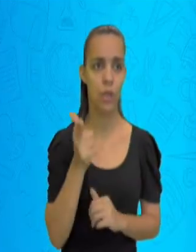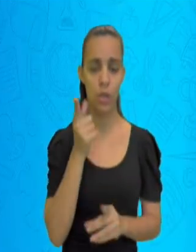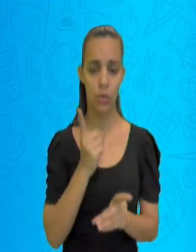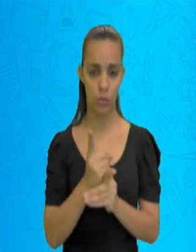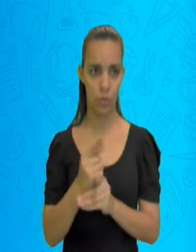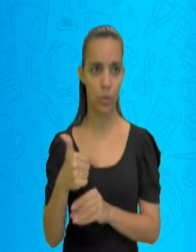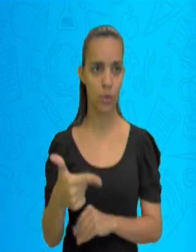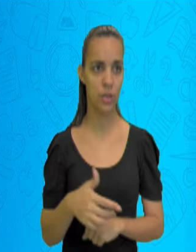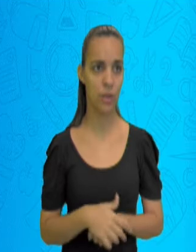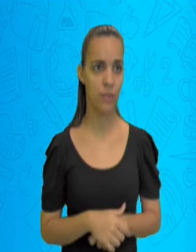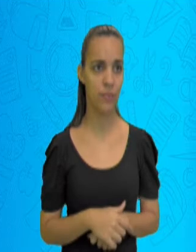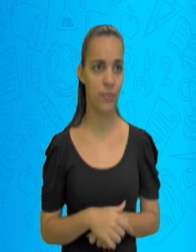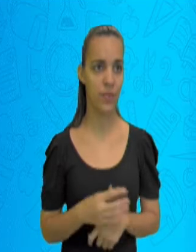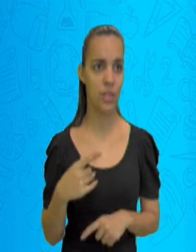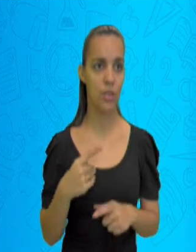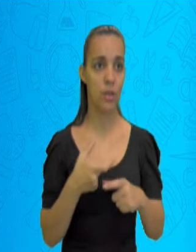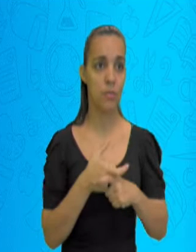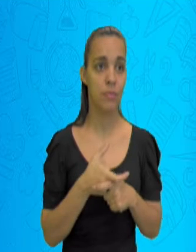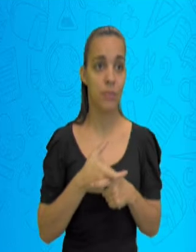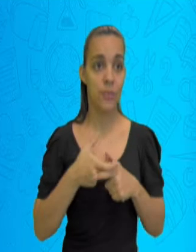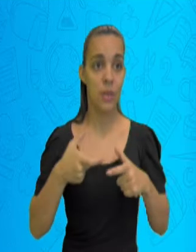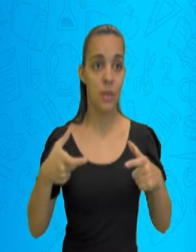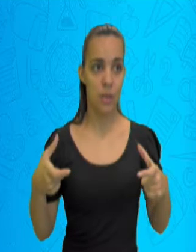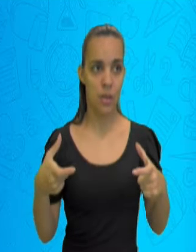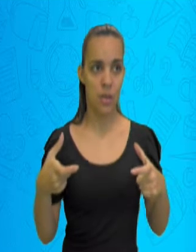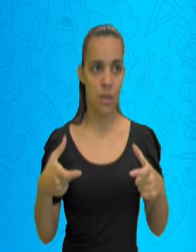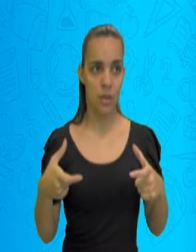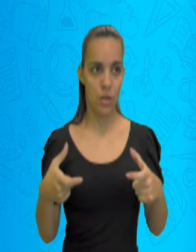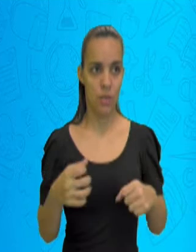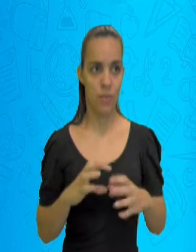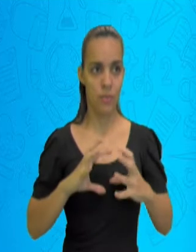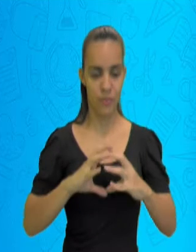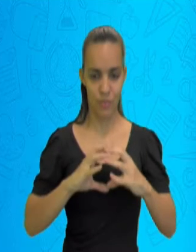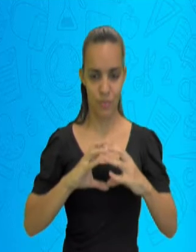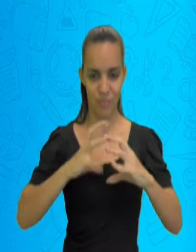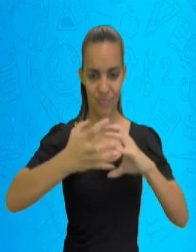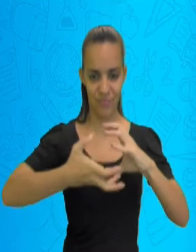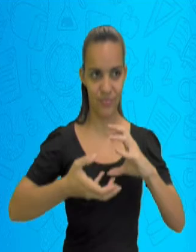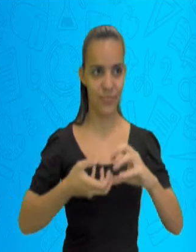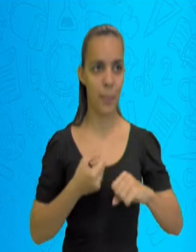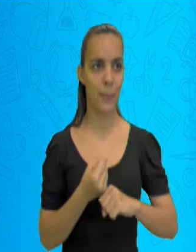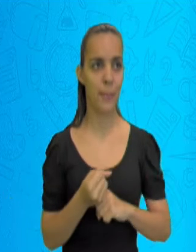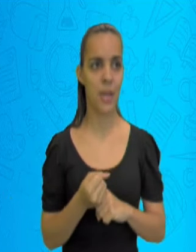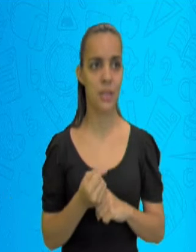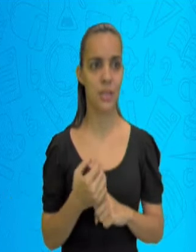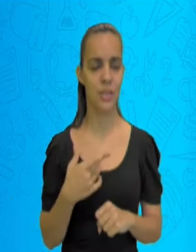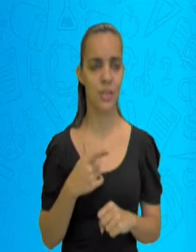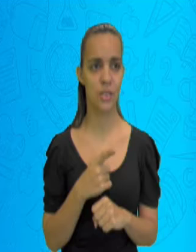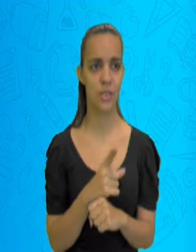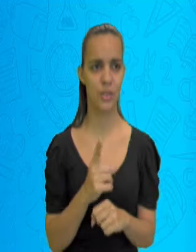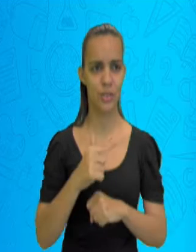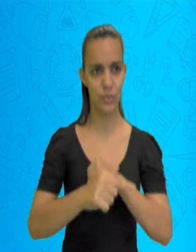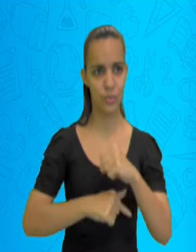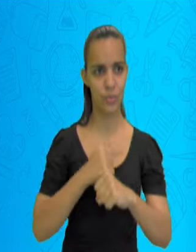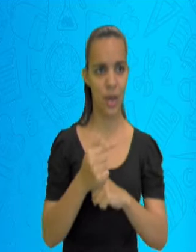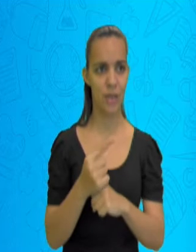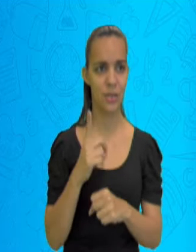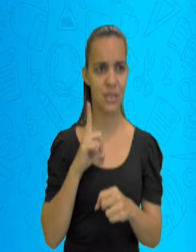vazios. A maior parte da massa de um átomo está concentrada em uma